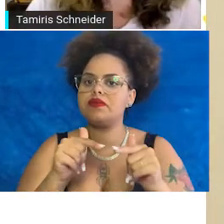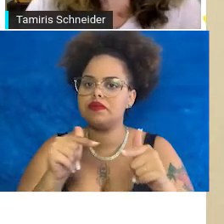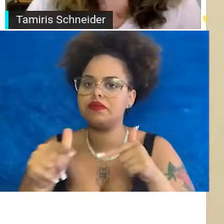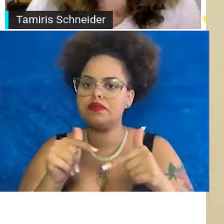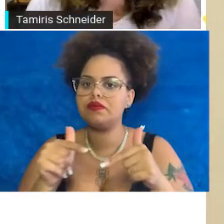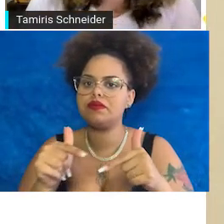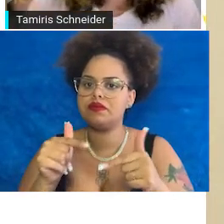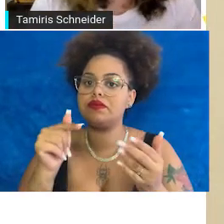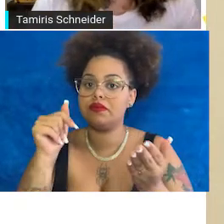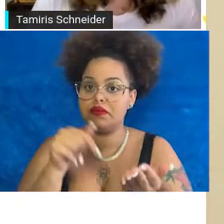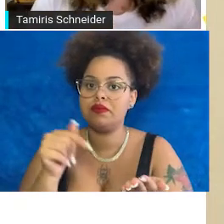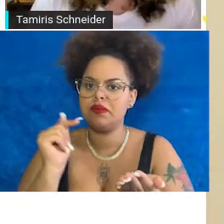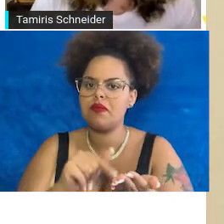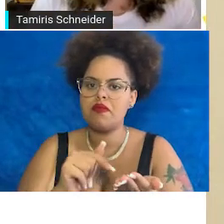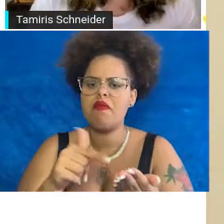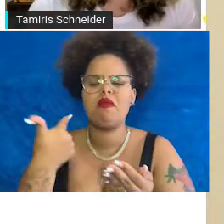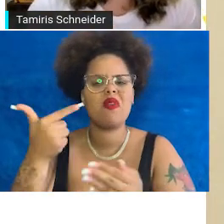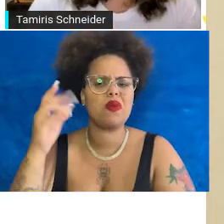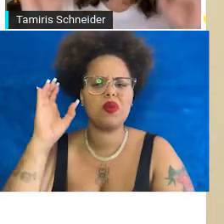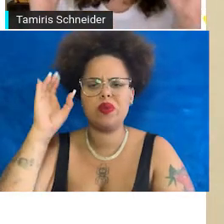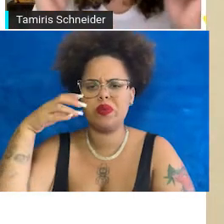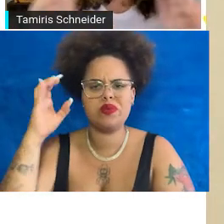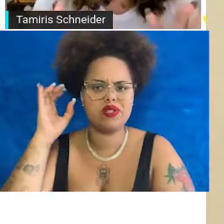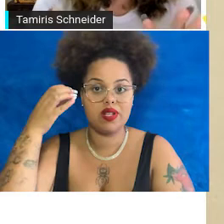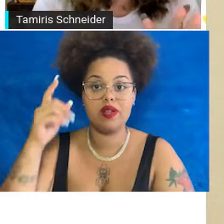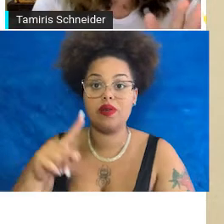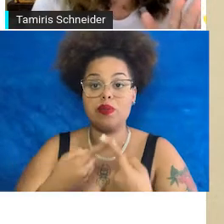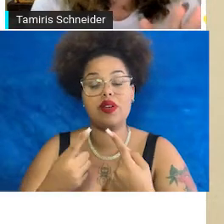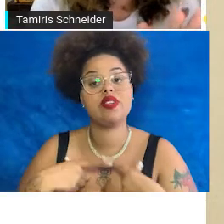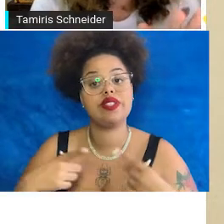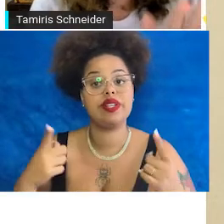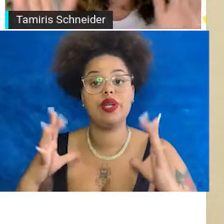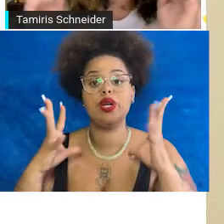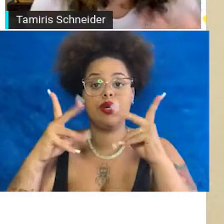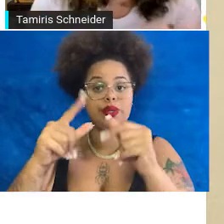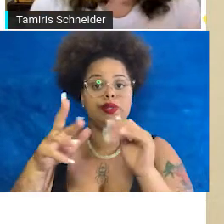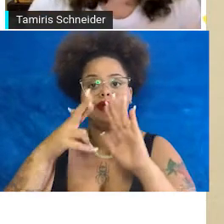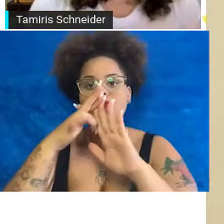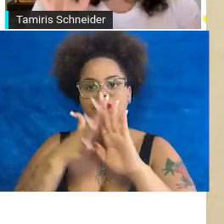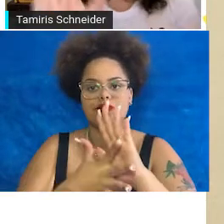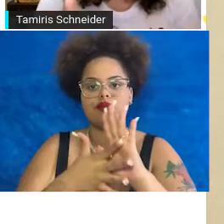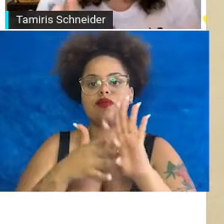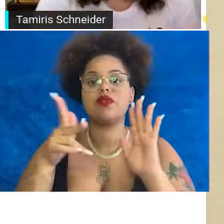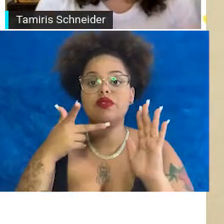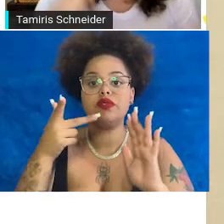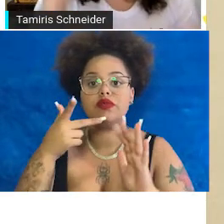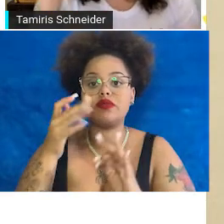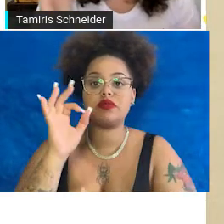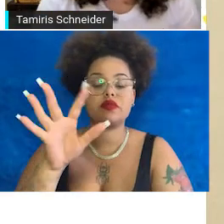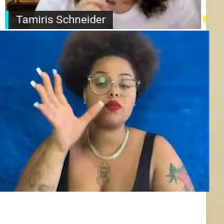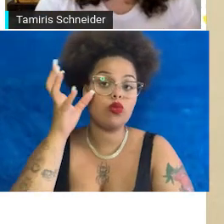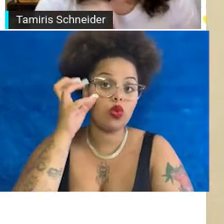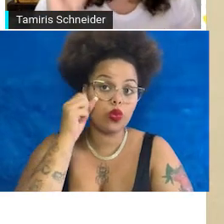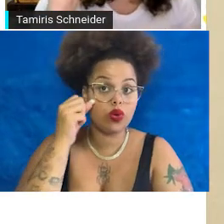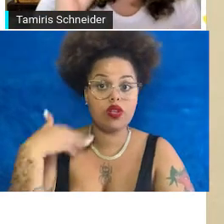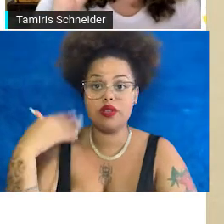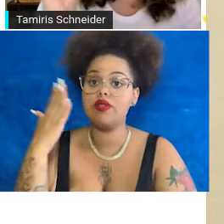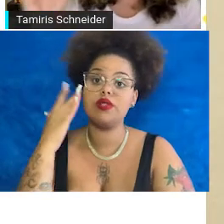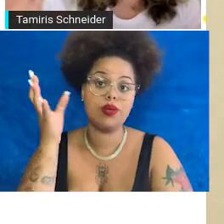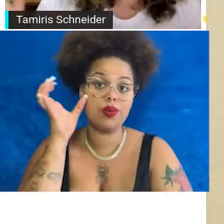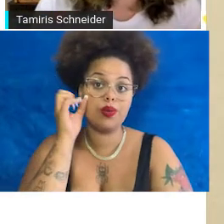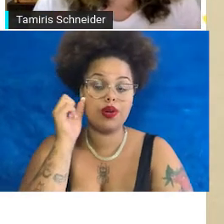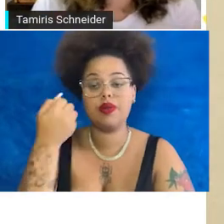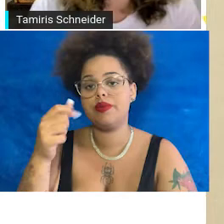cima disso aqui. Não tem conceito ainda, mas tem tudo que o roteiro fala. Se é no quarto, eu sei que o quarto tem que